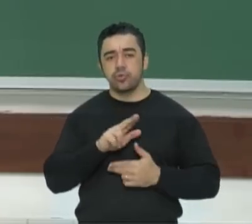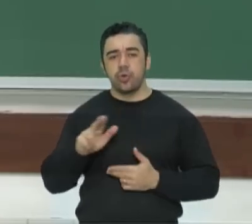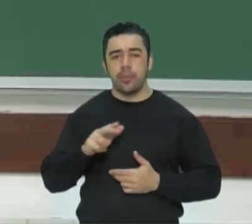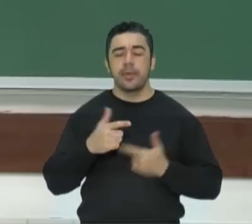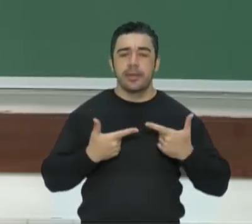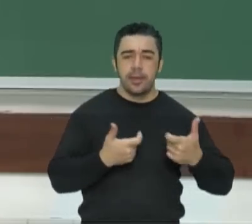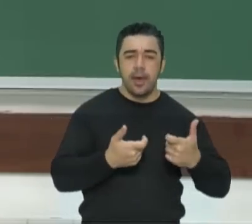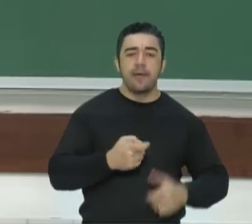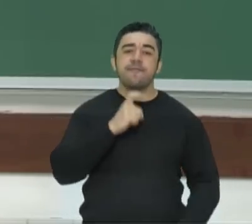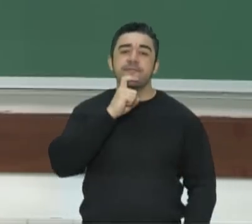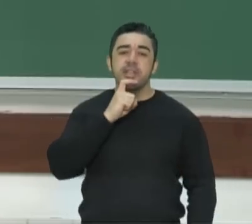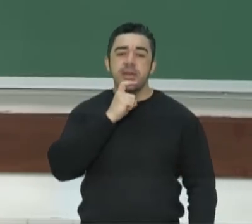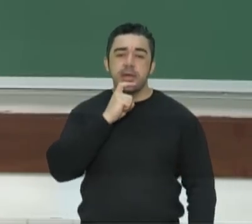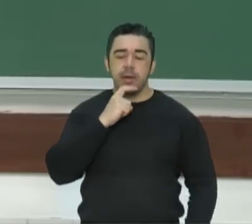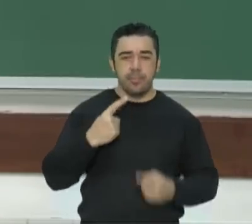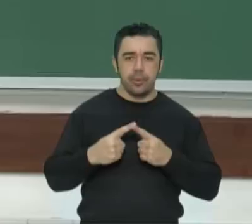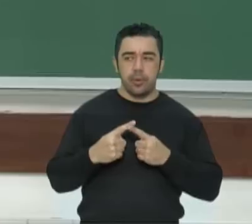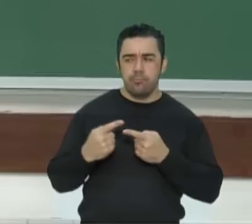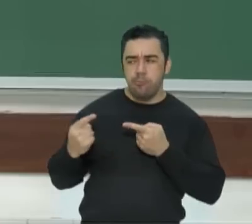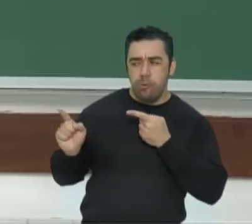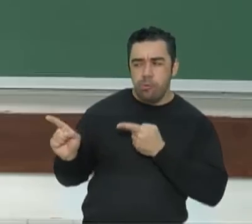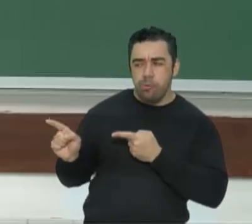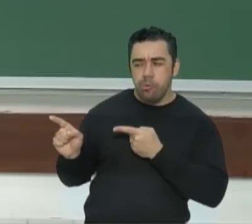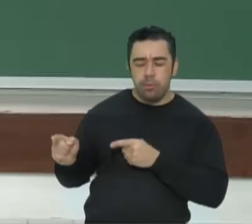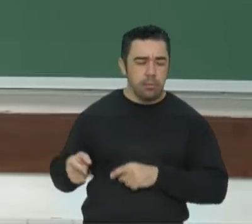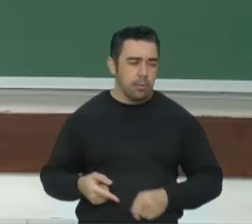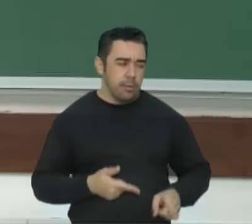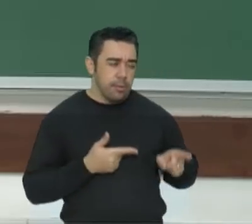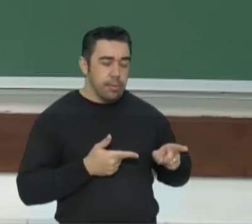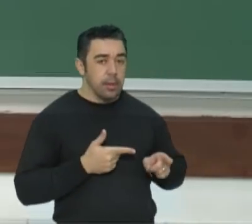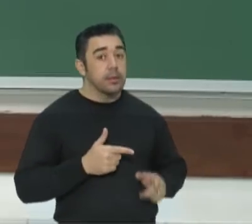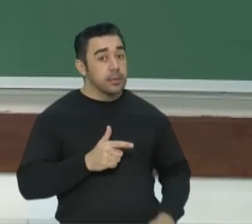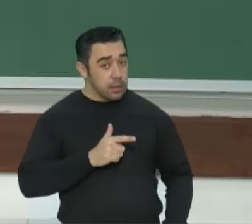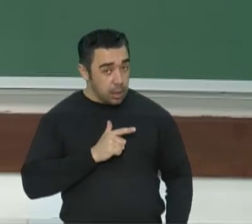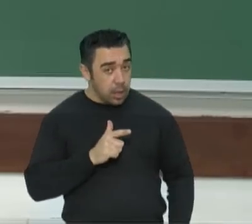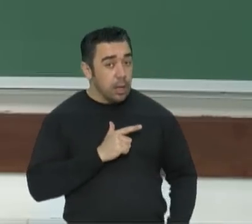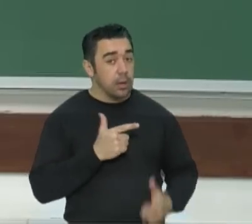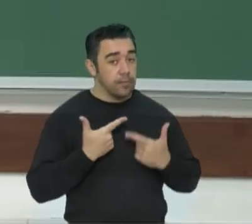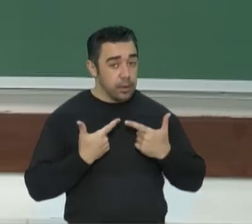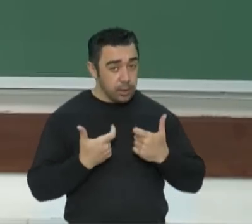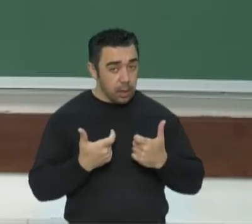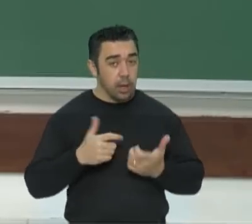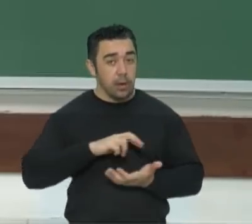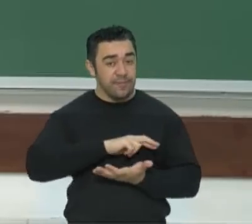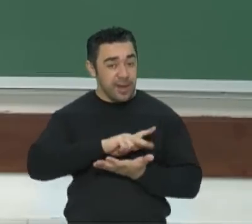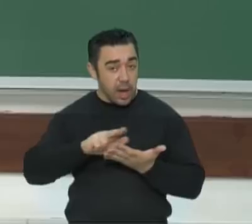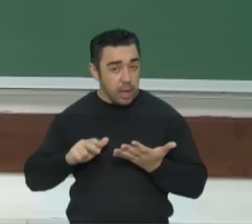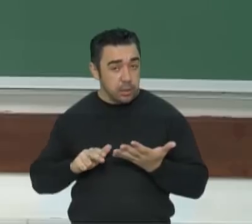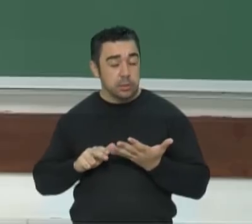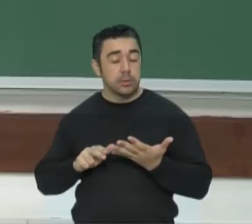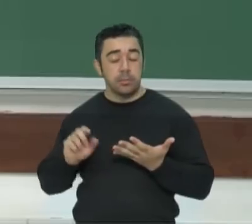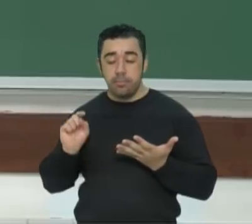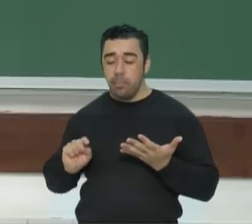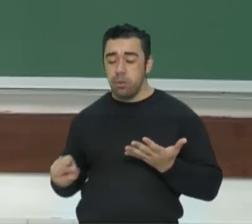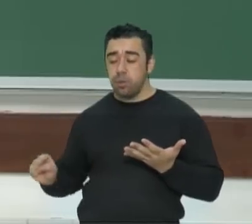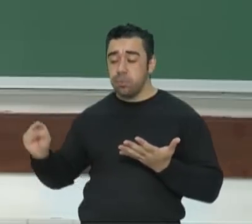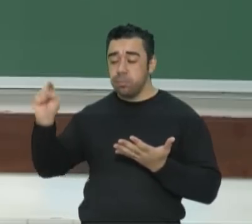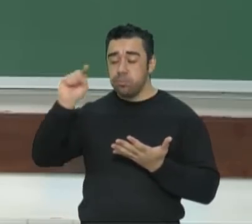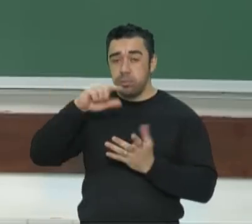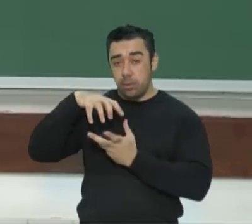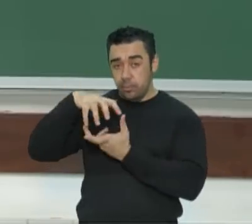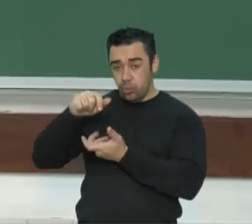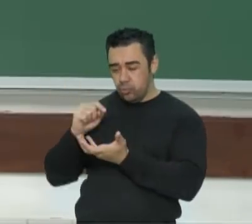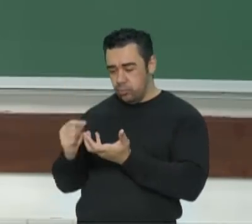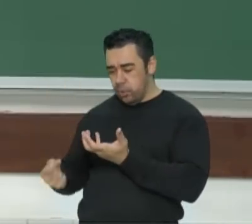Guerra Fria. Mas cuidado, não é um período que não houve guerra. Houve várias guerras ao redor do mundo e